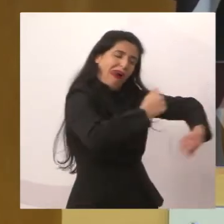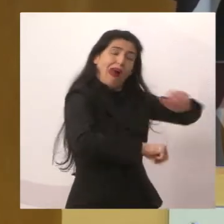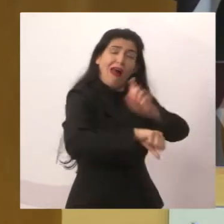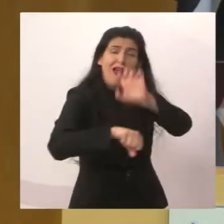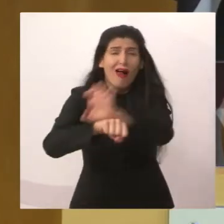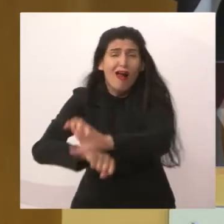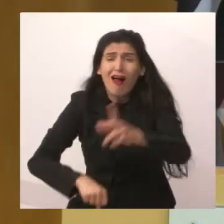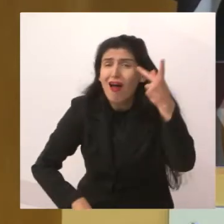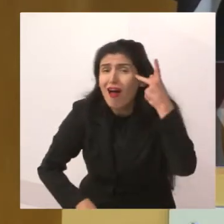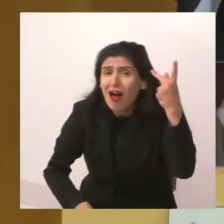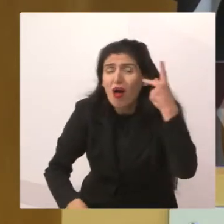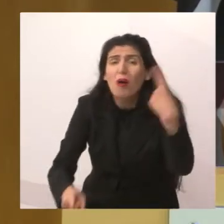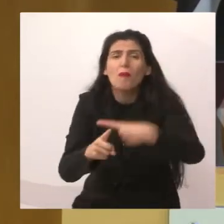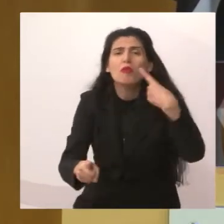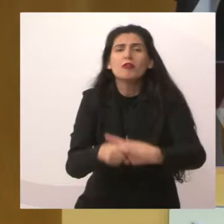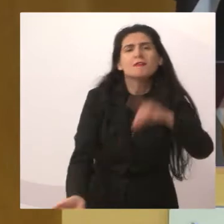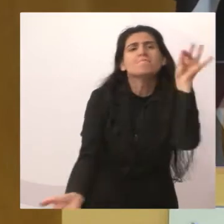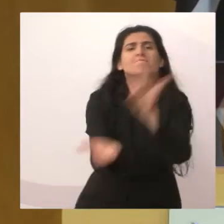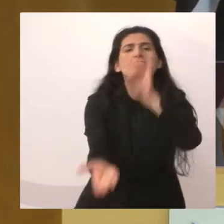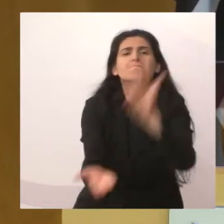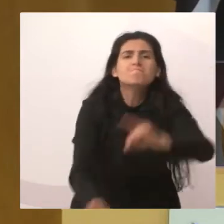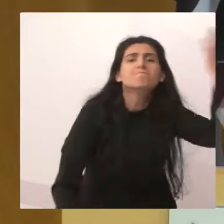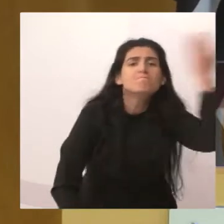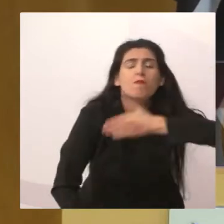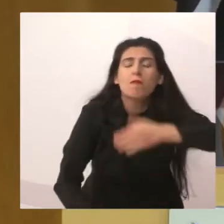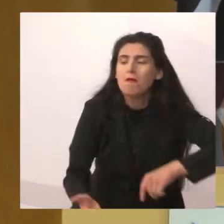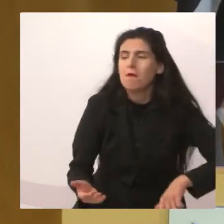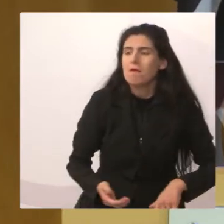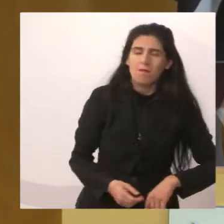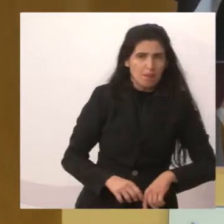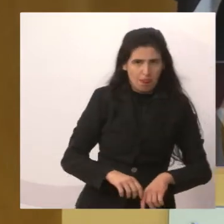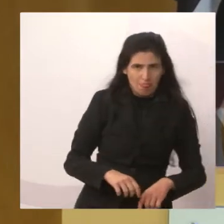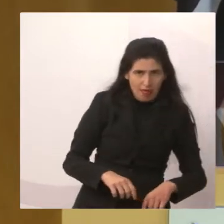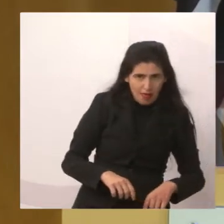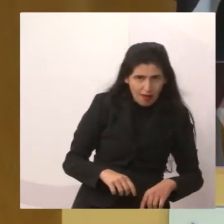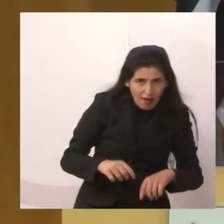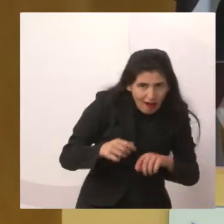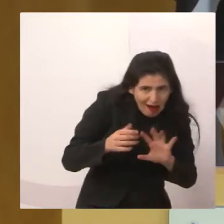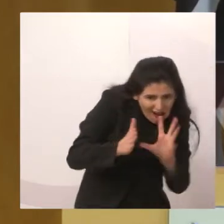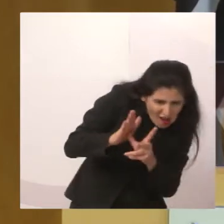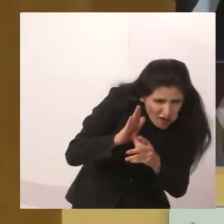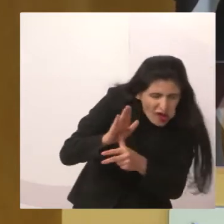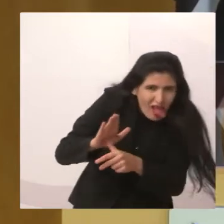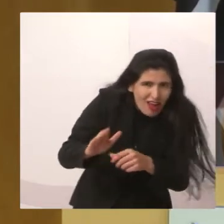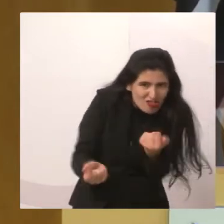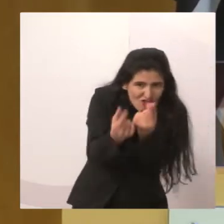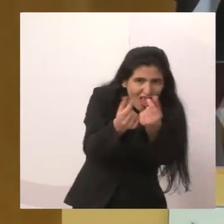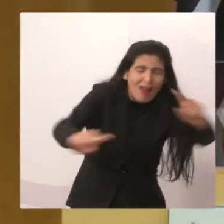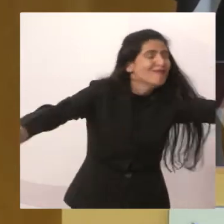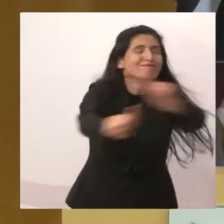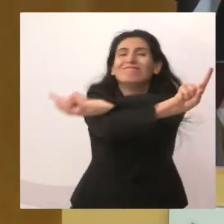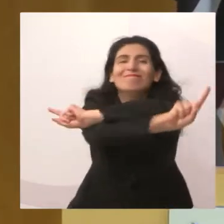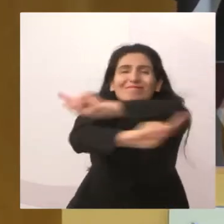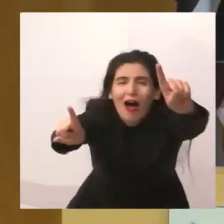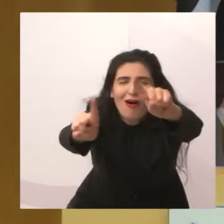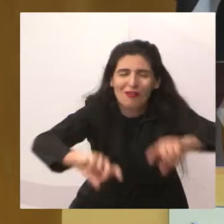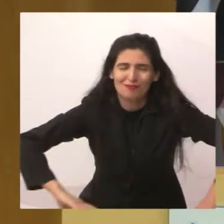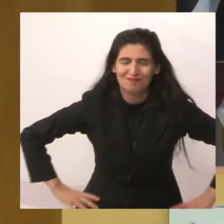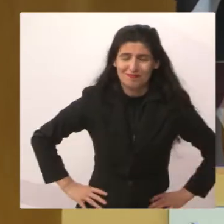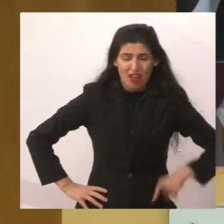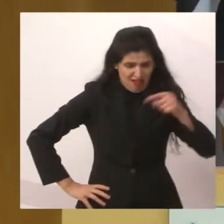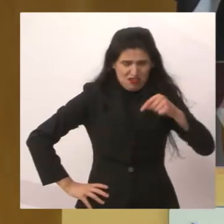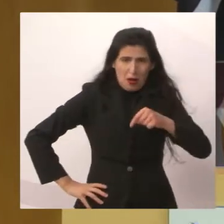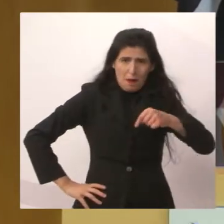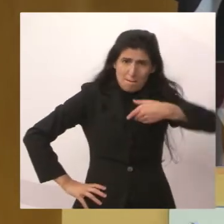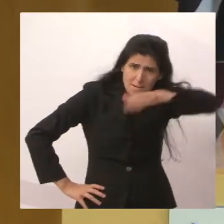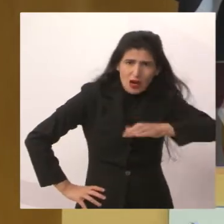muito claro de que não houve nenhum dolo, né? Não houve nenhuma subtração de recursos da cidade. Isso para mim é muito mais importante.